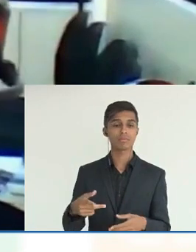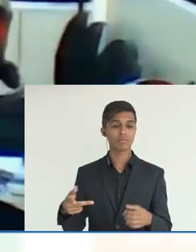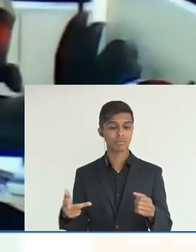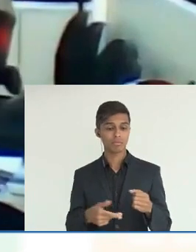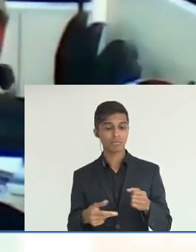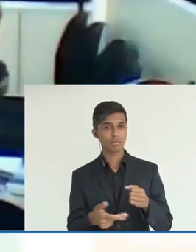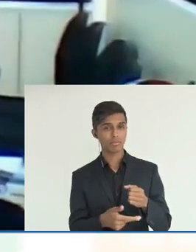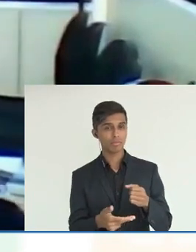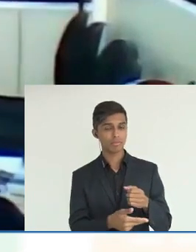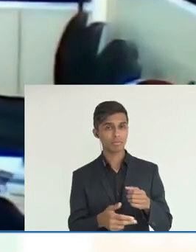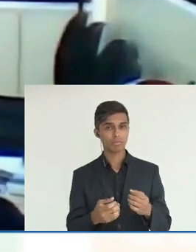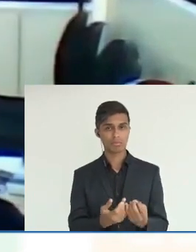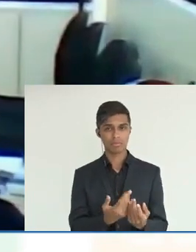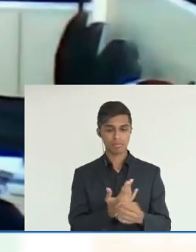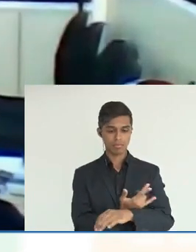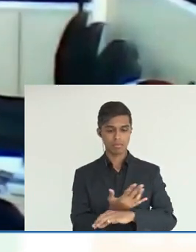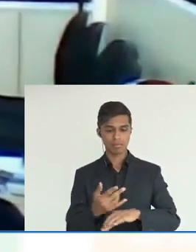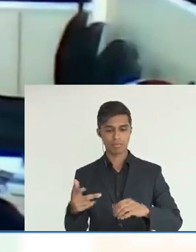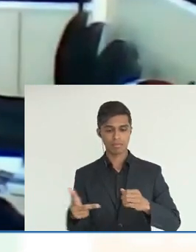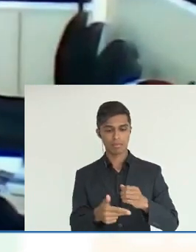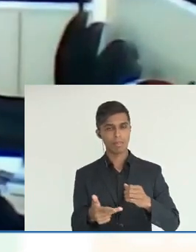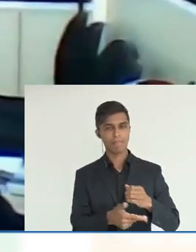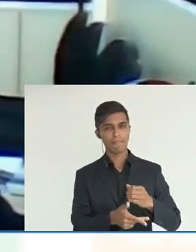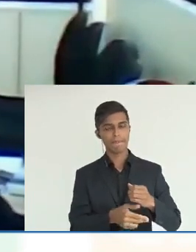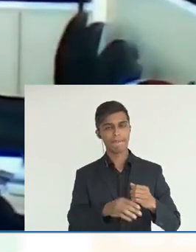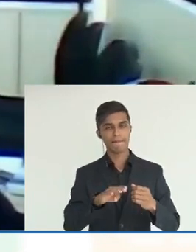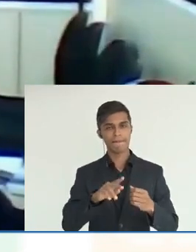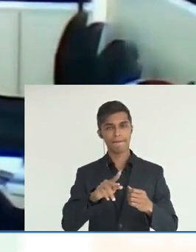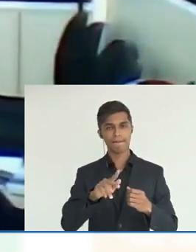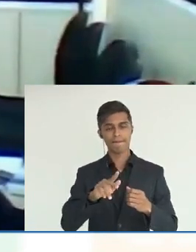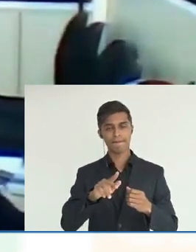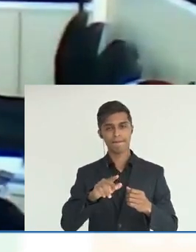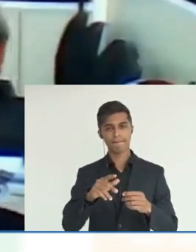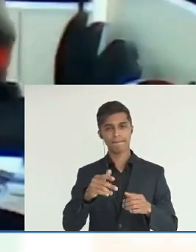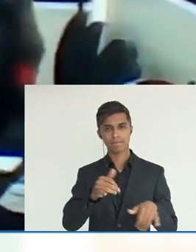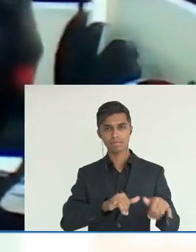química, existe esse controle de